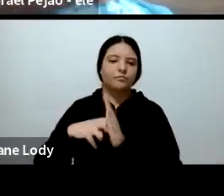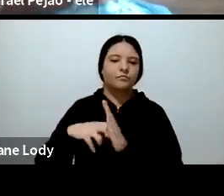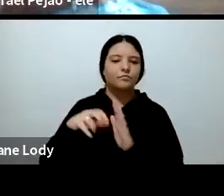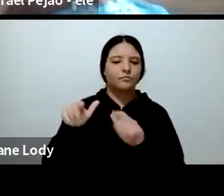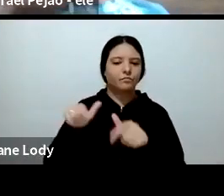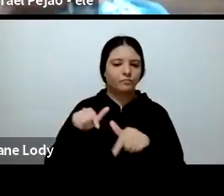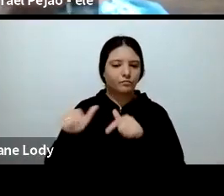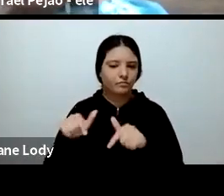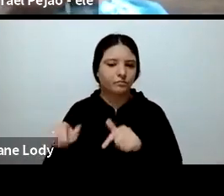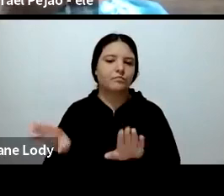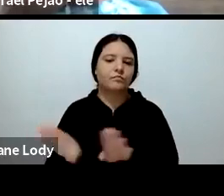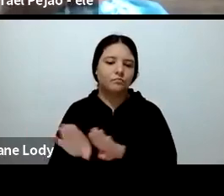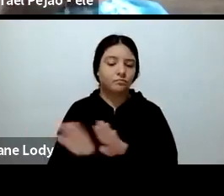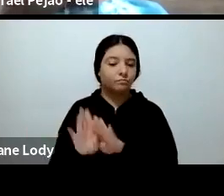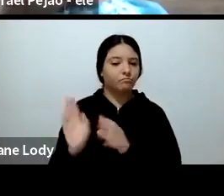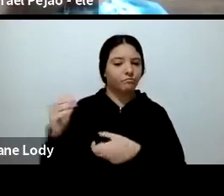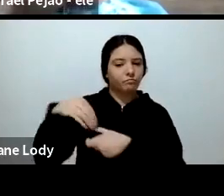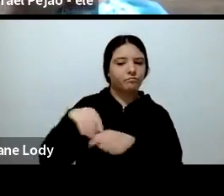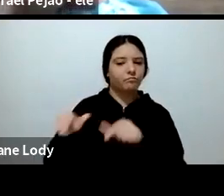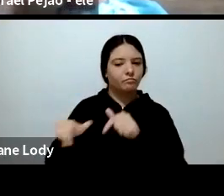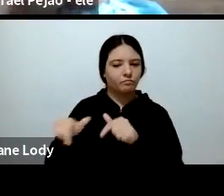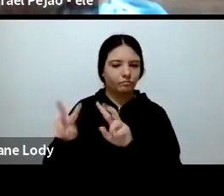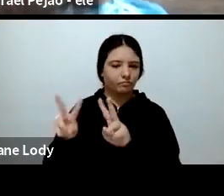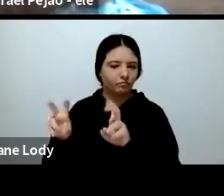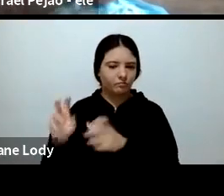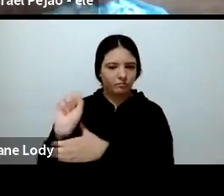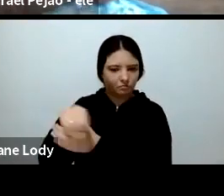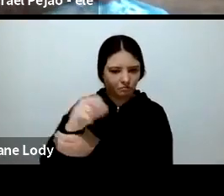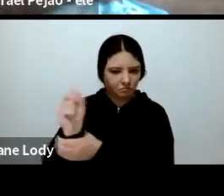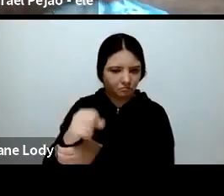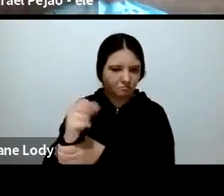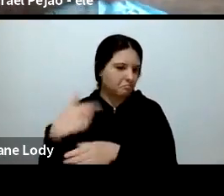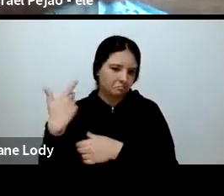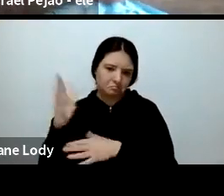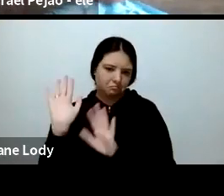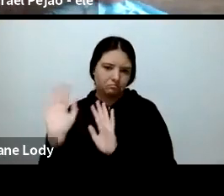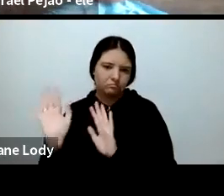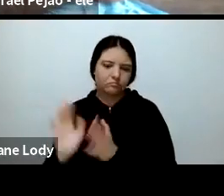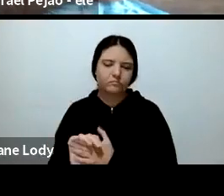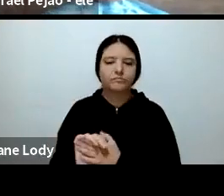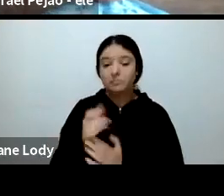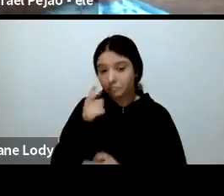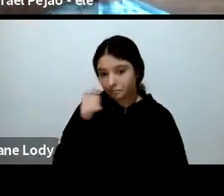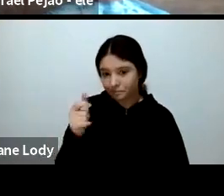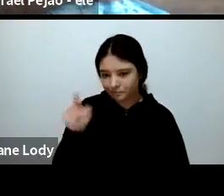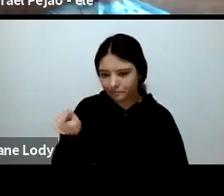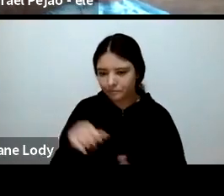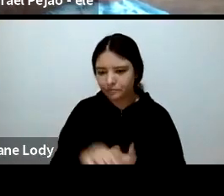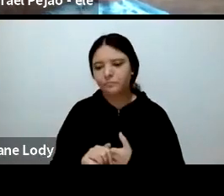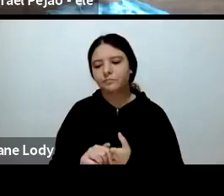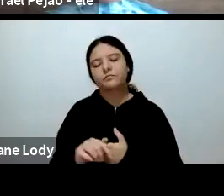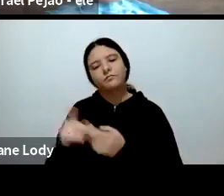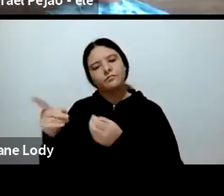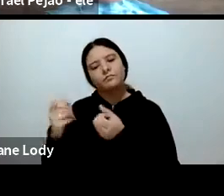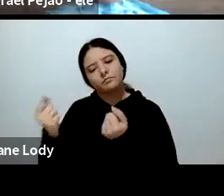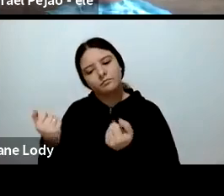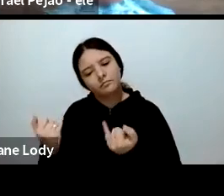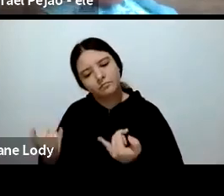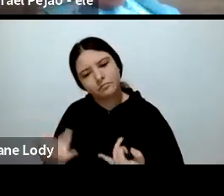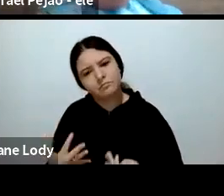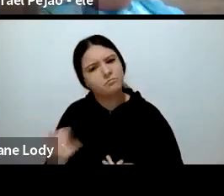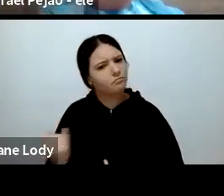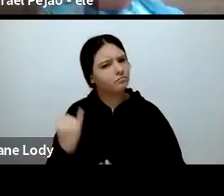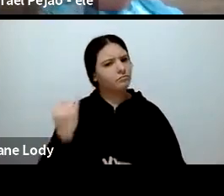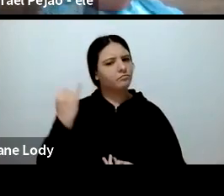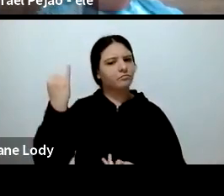e a questão do trabalho, um pessoal que trabalha com ergonomia, com a teoria da atividade, muito interessante. E ela faz uma discussão muito importante